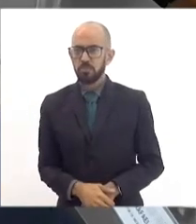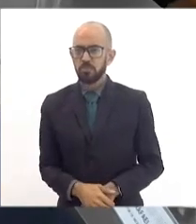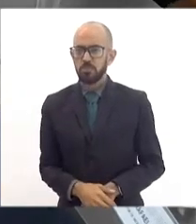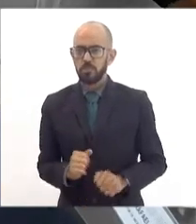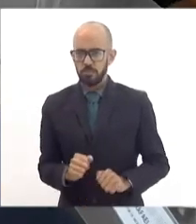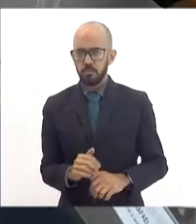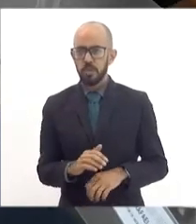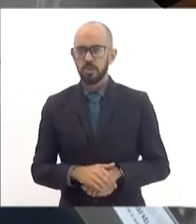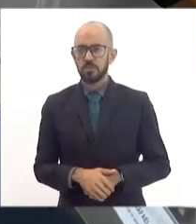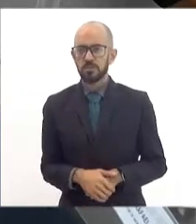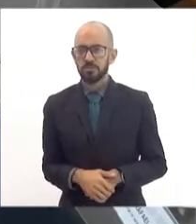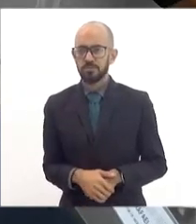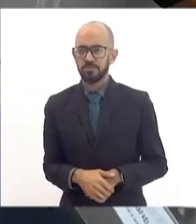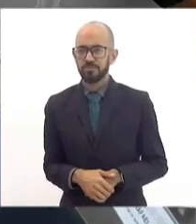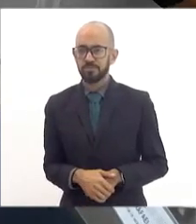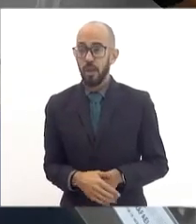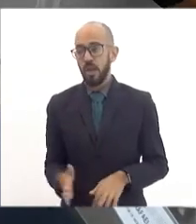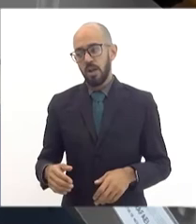Ainda bem. Mauro, né?